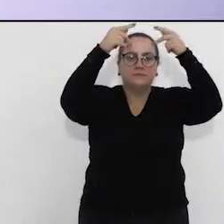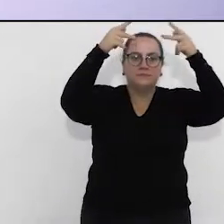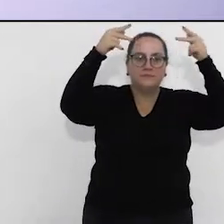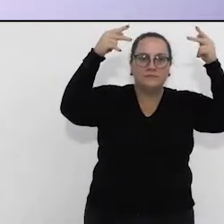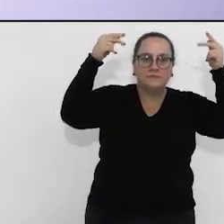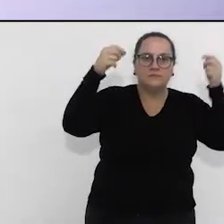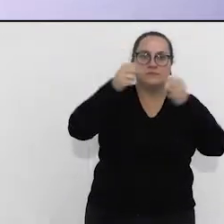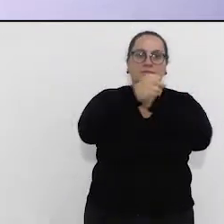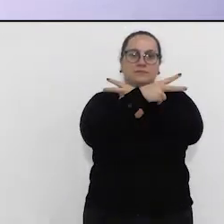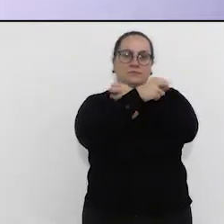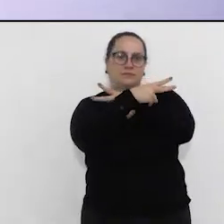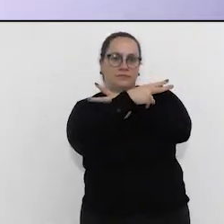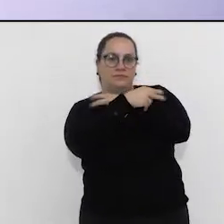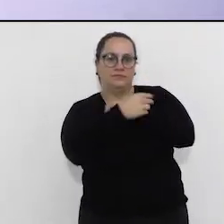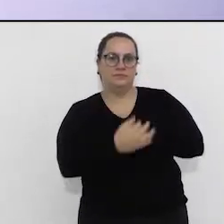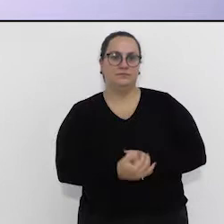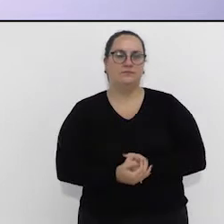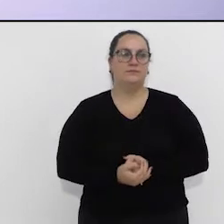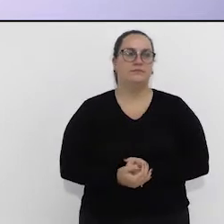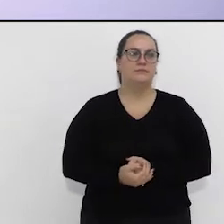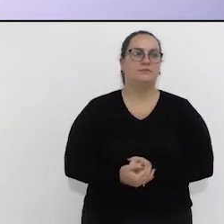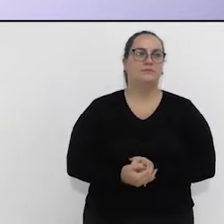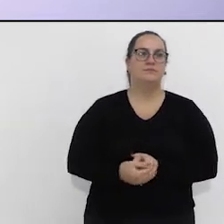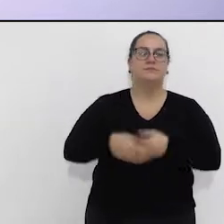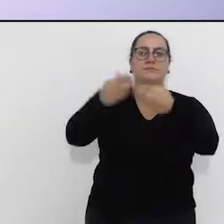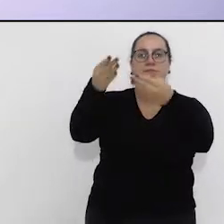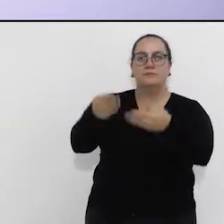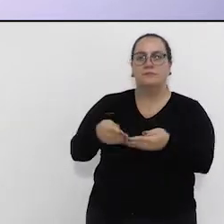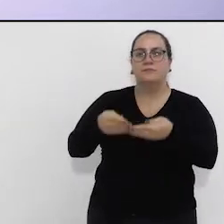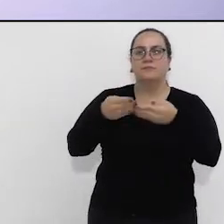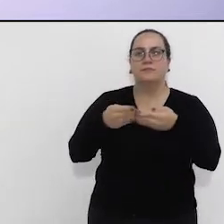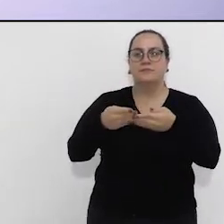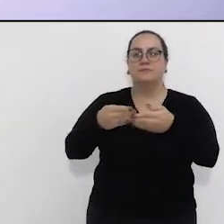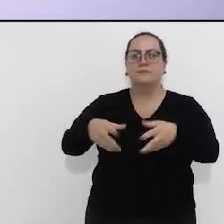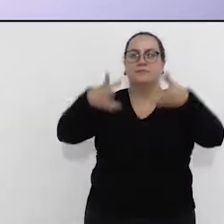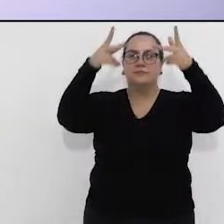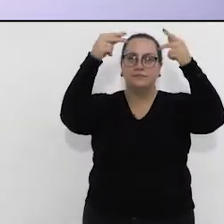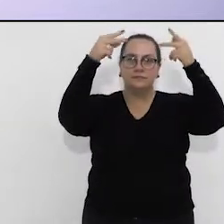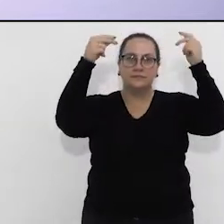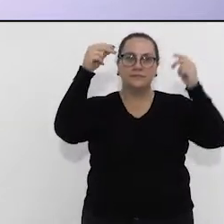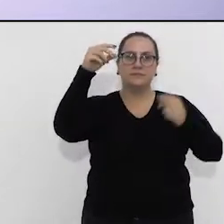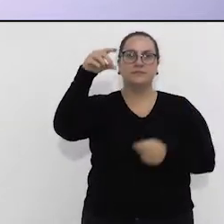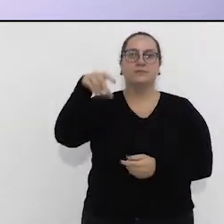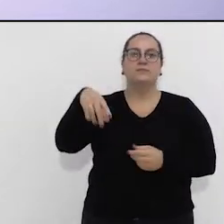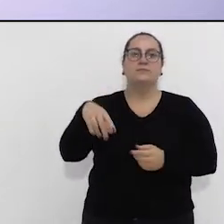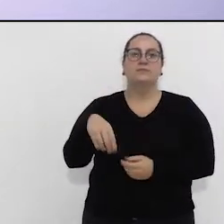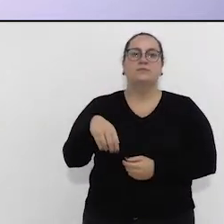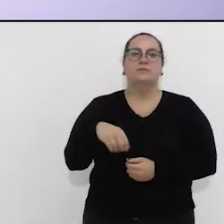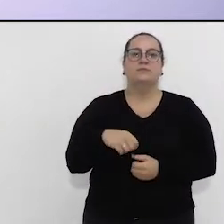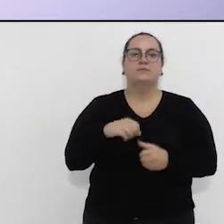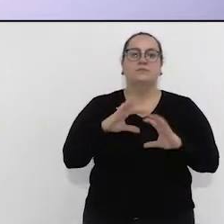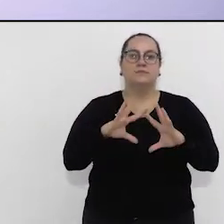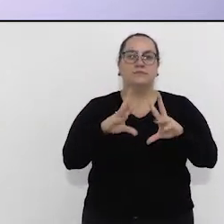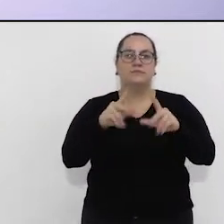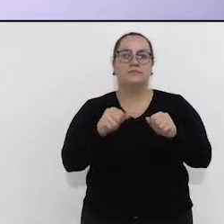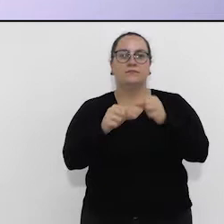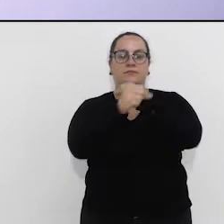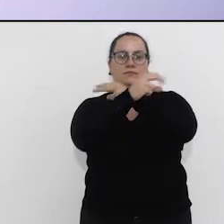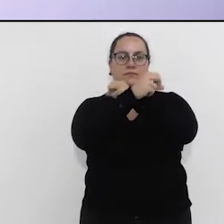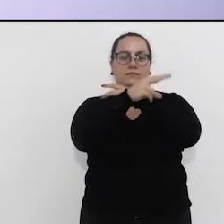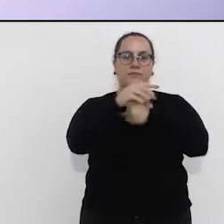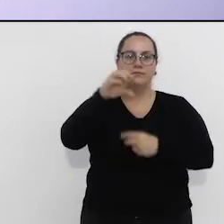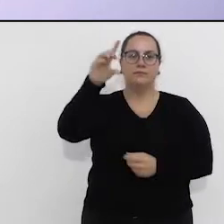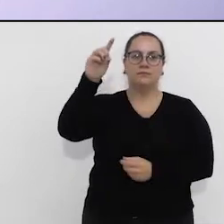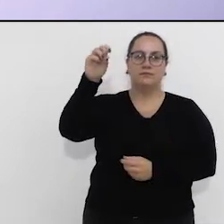com os candidatos à prefeitura de Avaré estamos recebendo o candidato a prefeito pela Coligação todos por